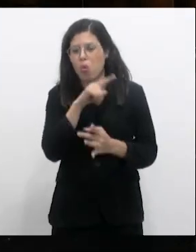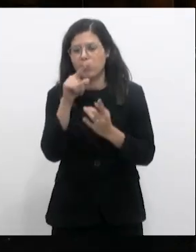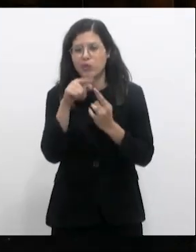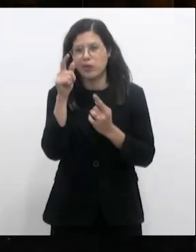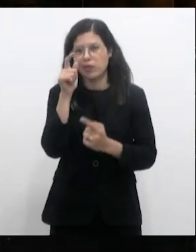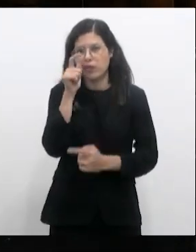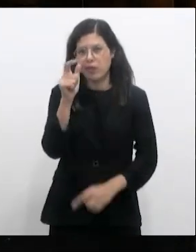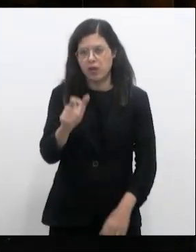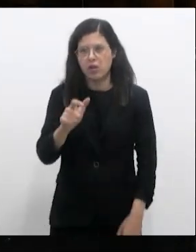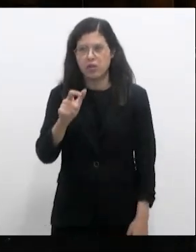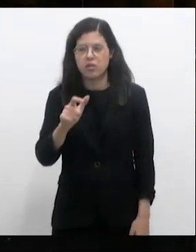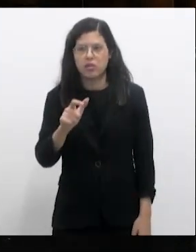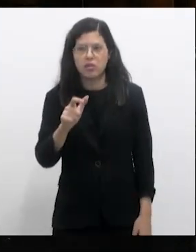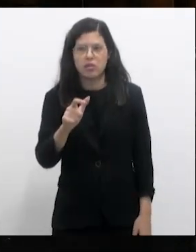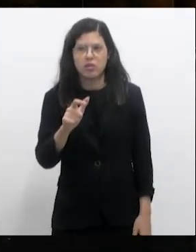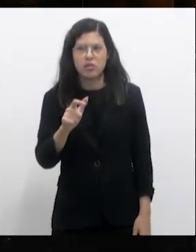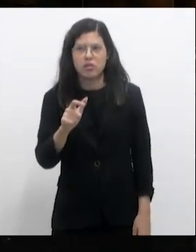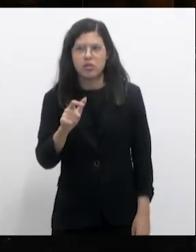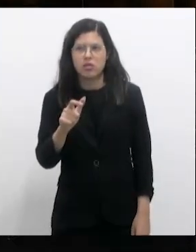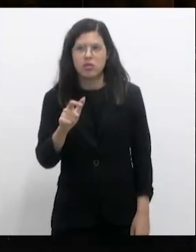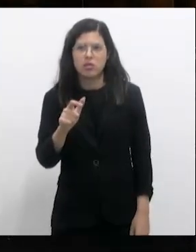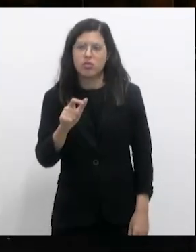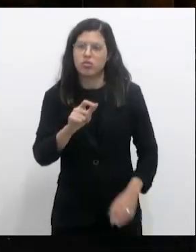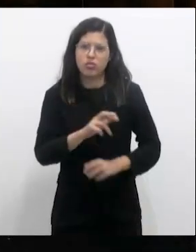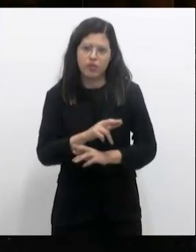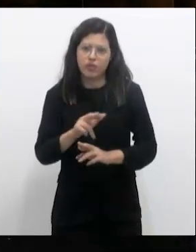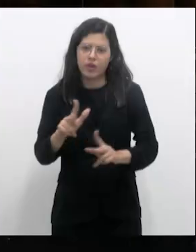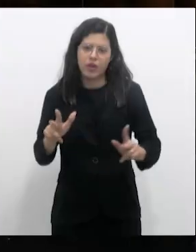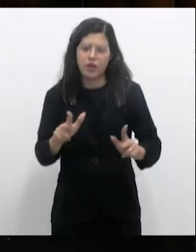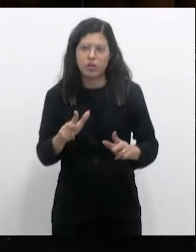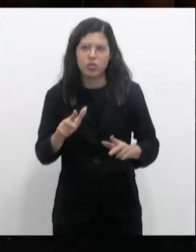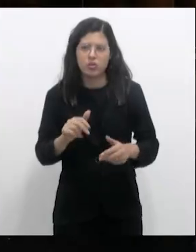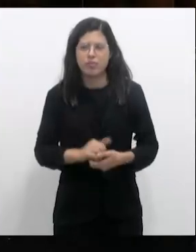interesses, no mínimo, difusos.